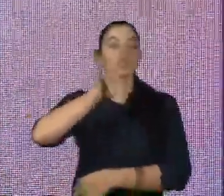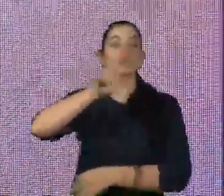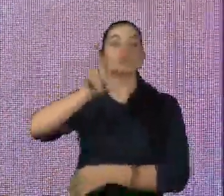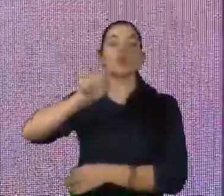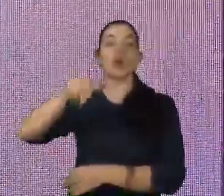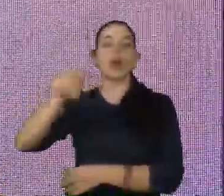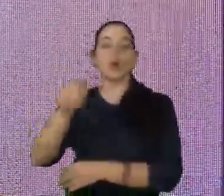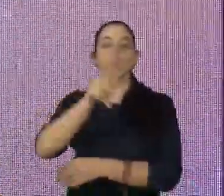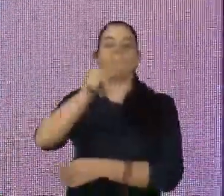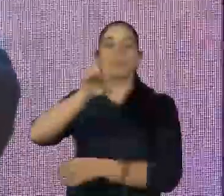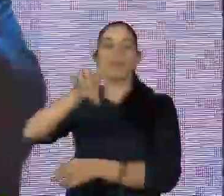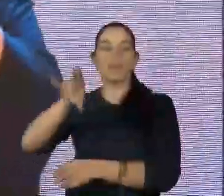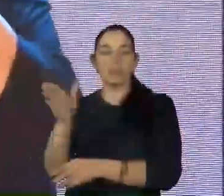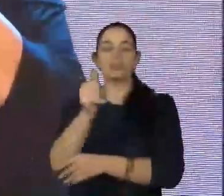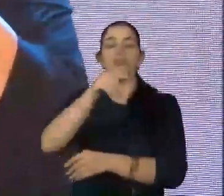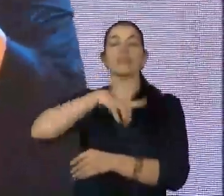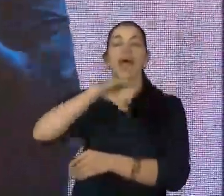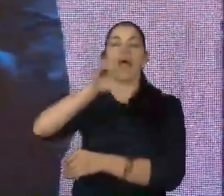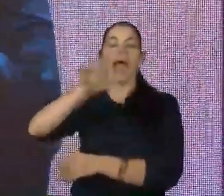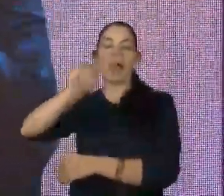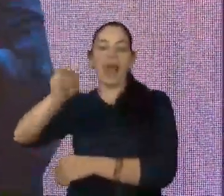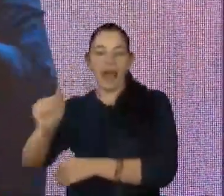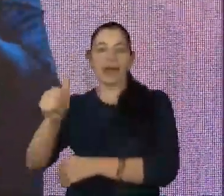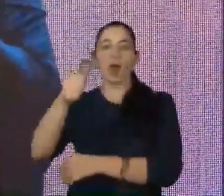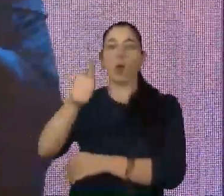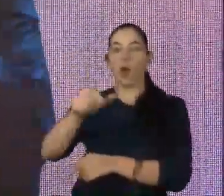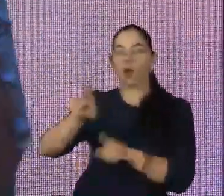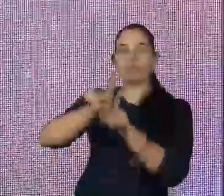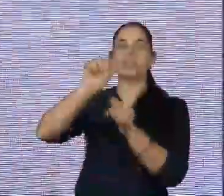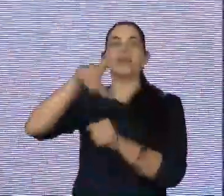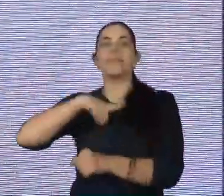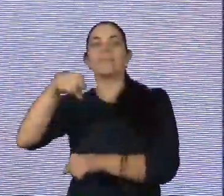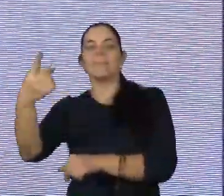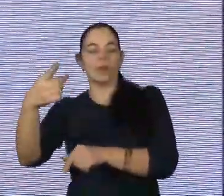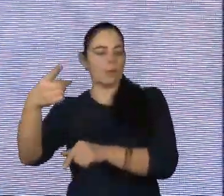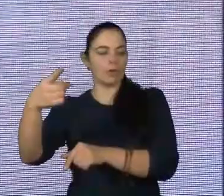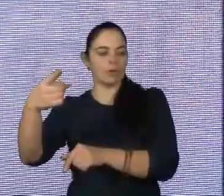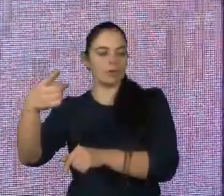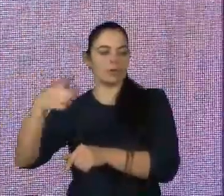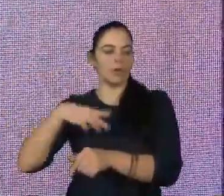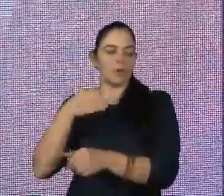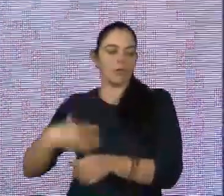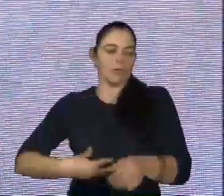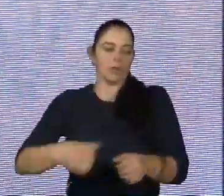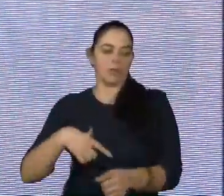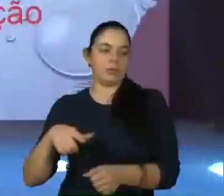anos, da Clarinha, que tem 11 anos, e esposa do Alex, que não é o Duarte. É o Alexandre.